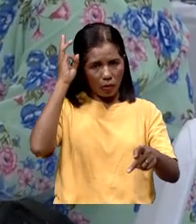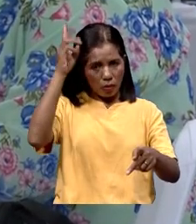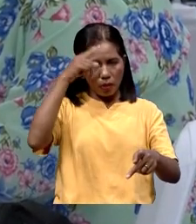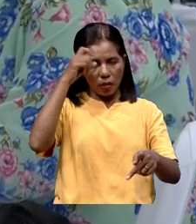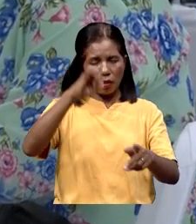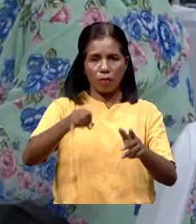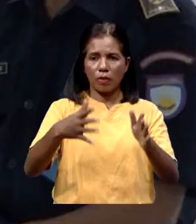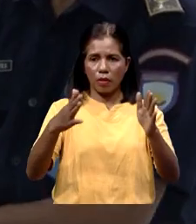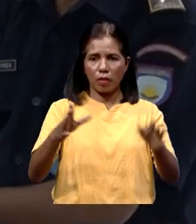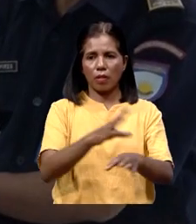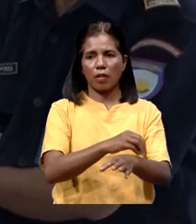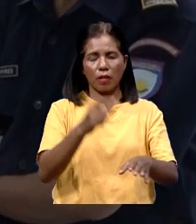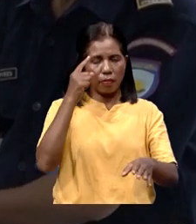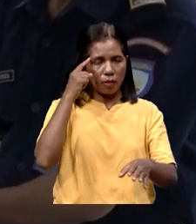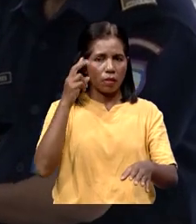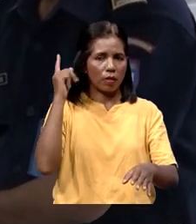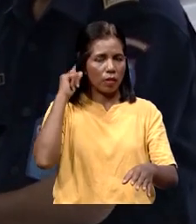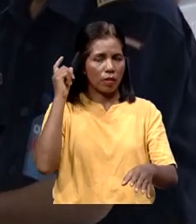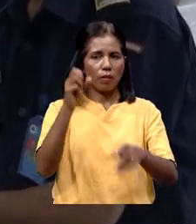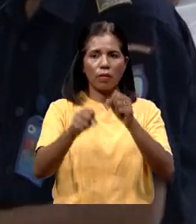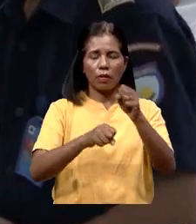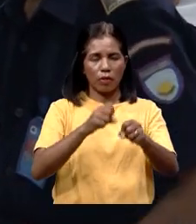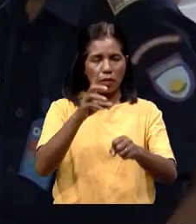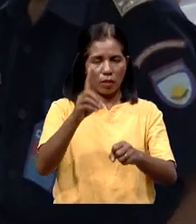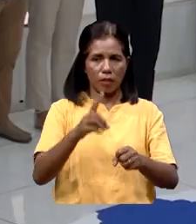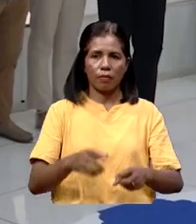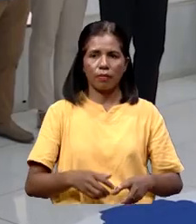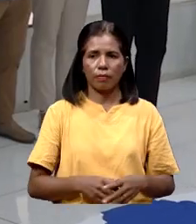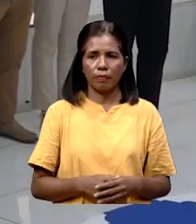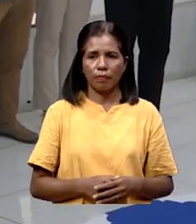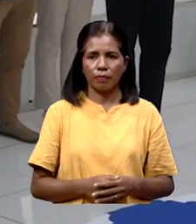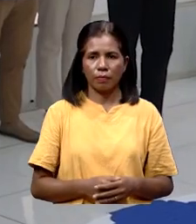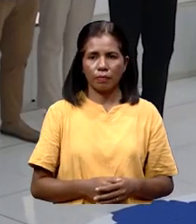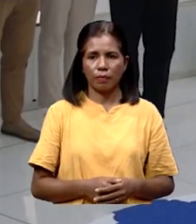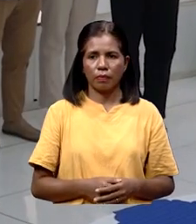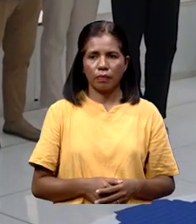jornalista maksai matan notilum pa sociedade. Equipa cobertura GMN.